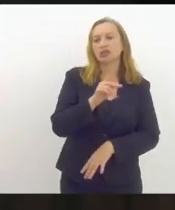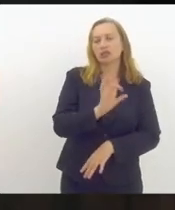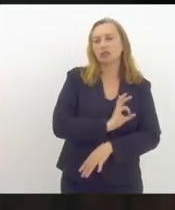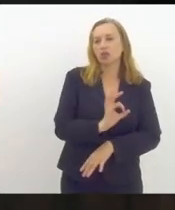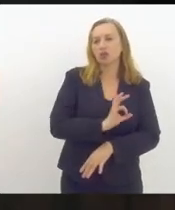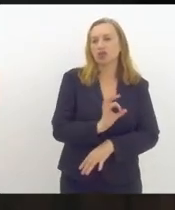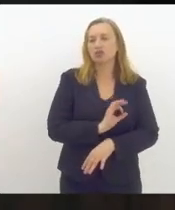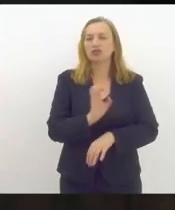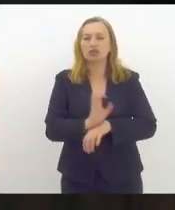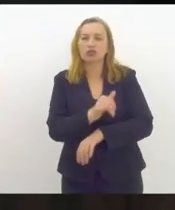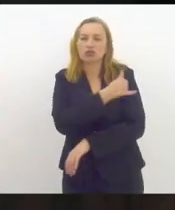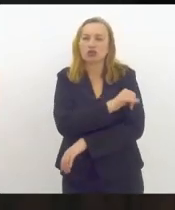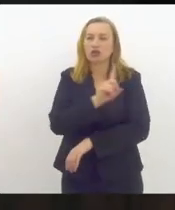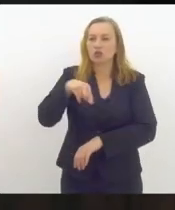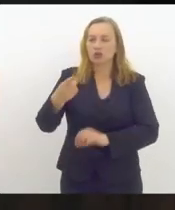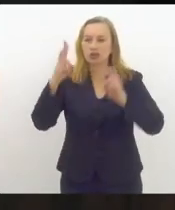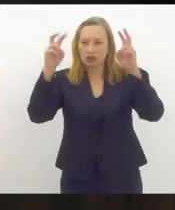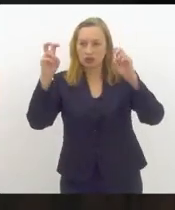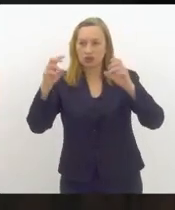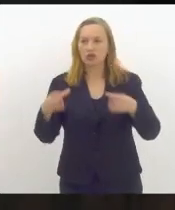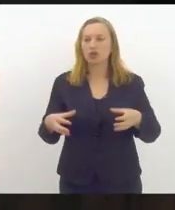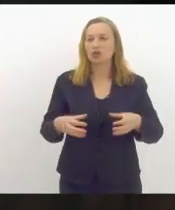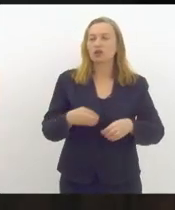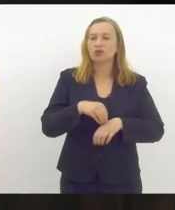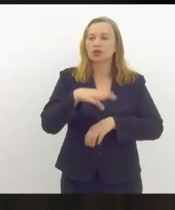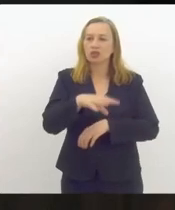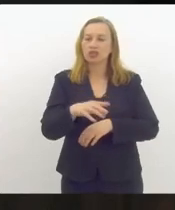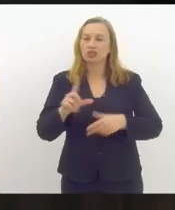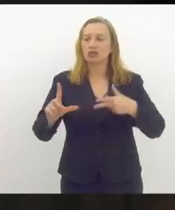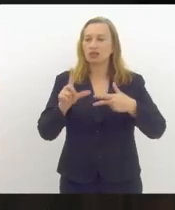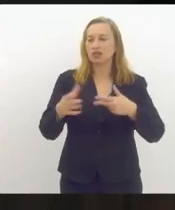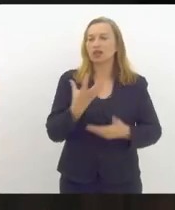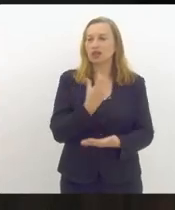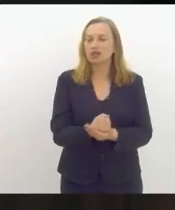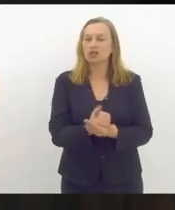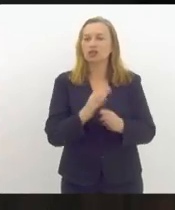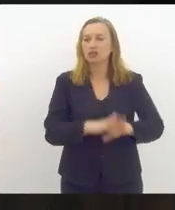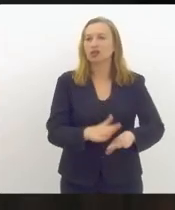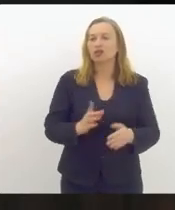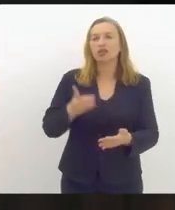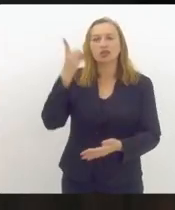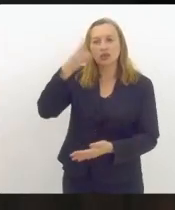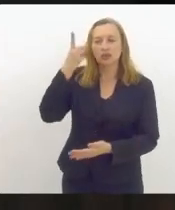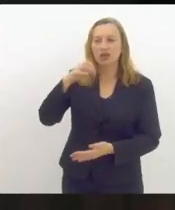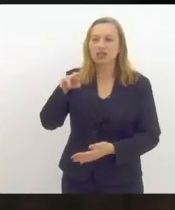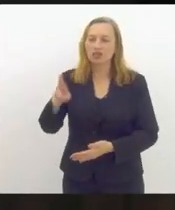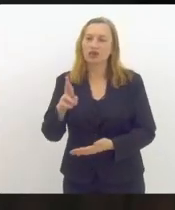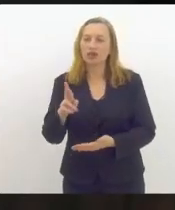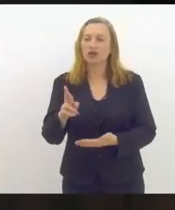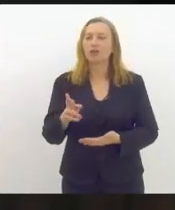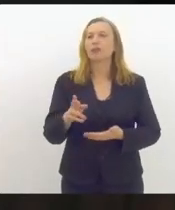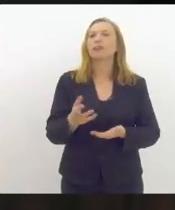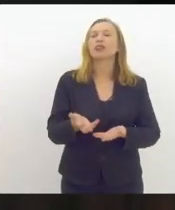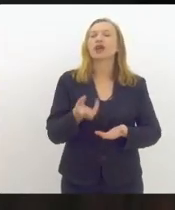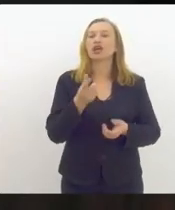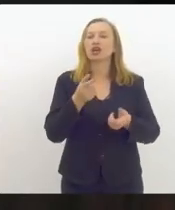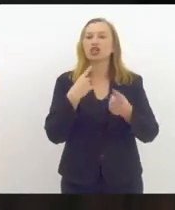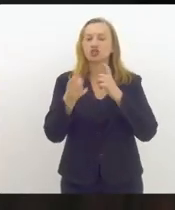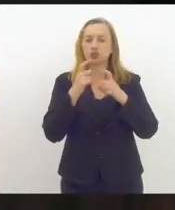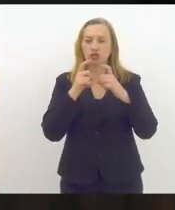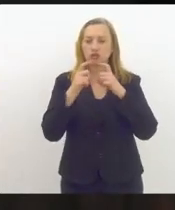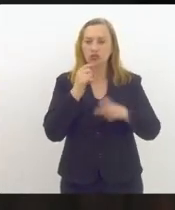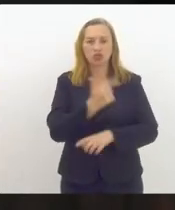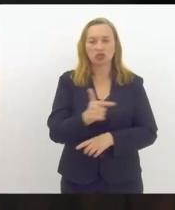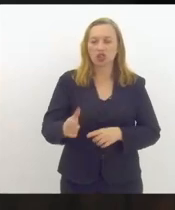Janeiro e dá outras providências parecida com a missão de indicação de Legislativa favorável Deputado relator rosenverg Reis em discussão